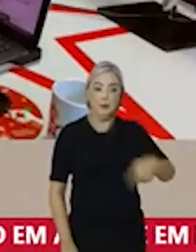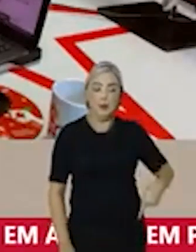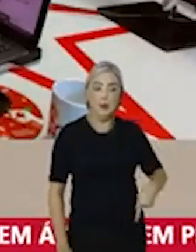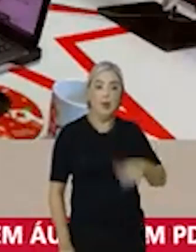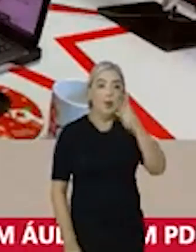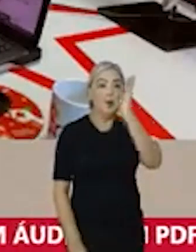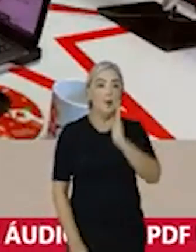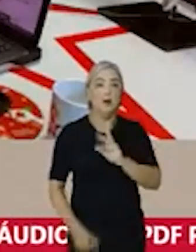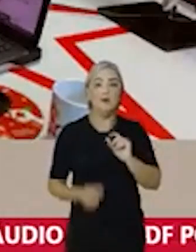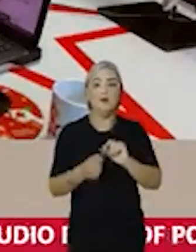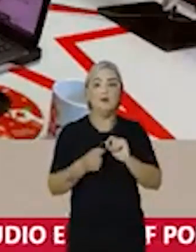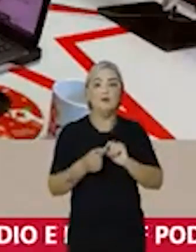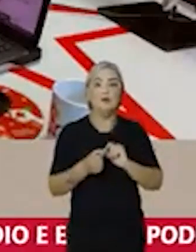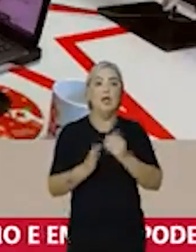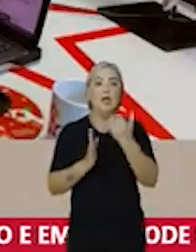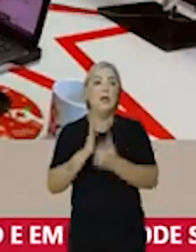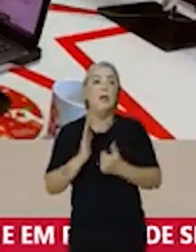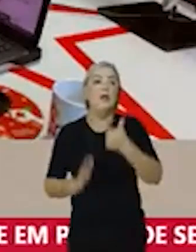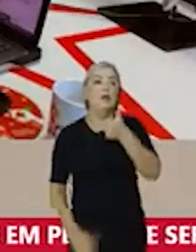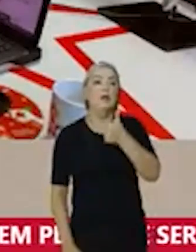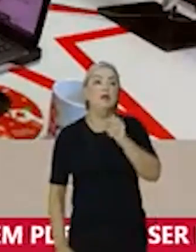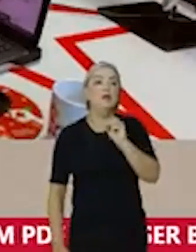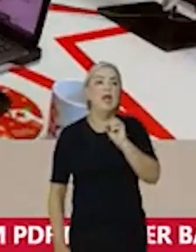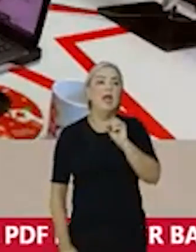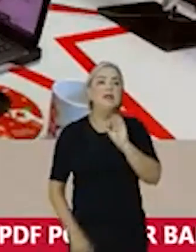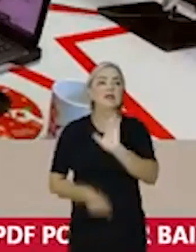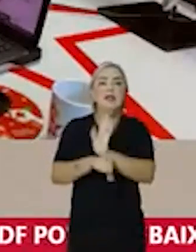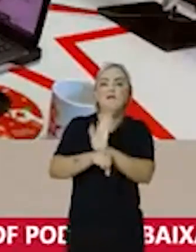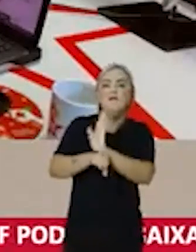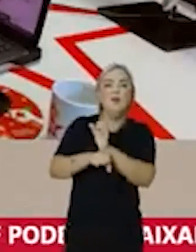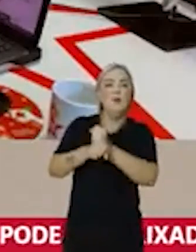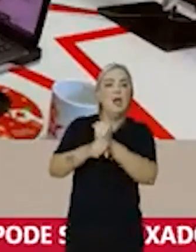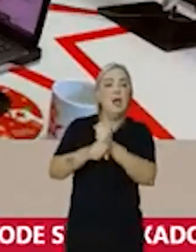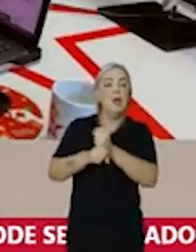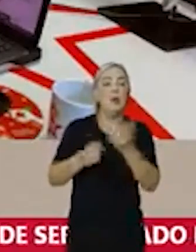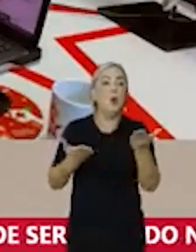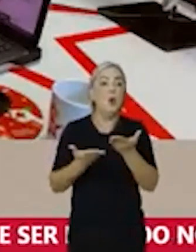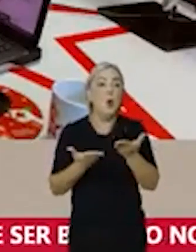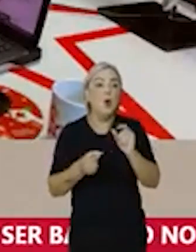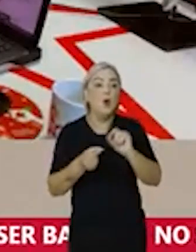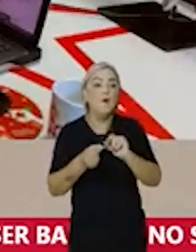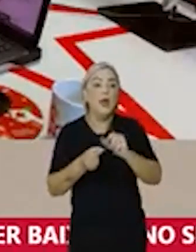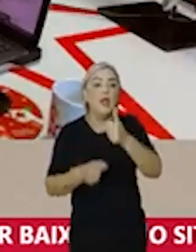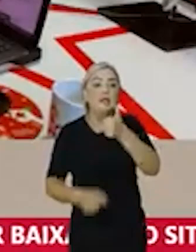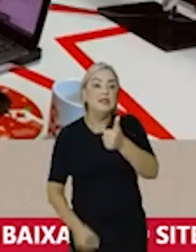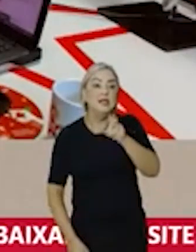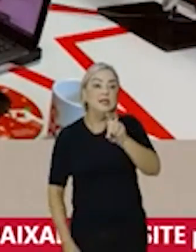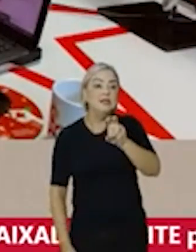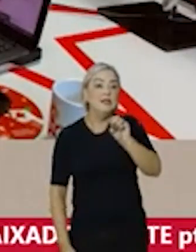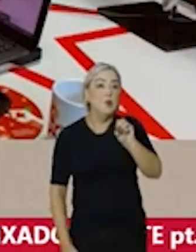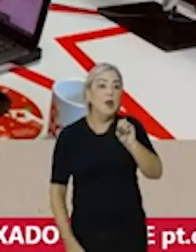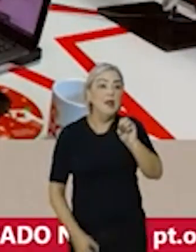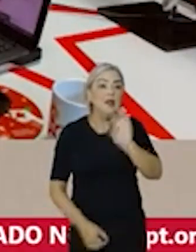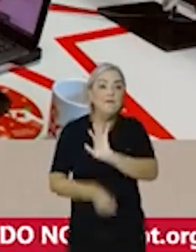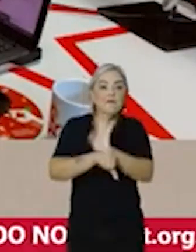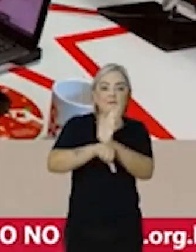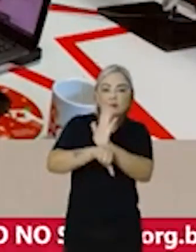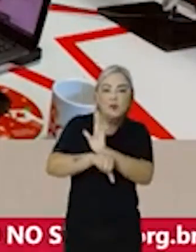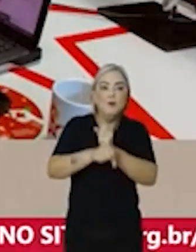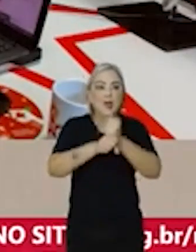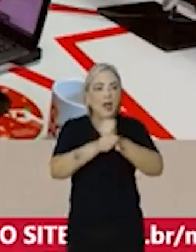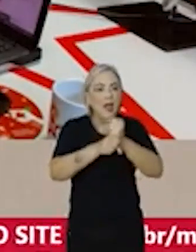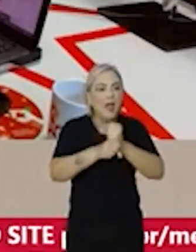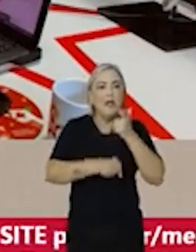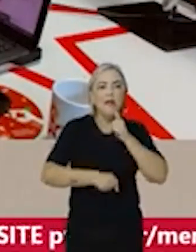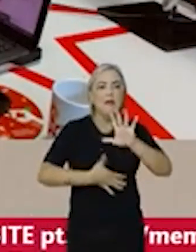o Brasil fazia menos de 10 filmes por ano. Hoje está fazendo 150 filmes por ano,